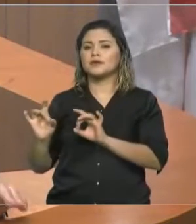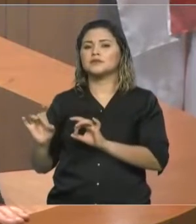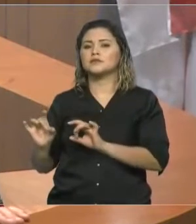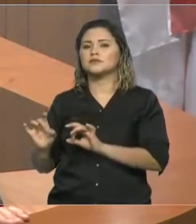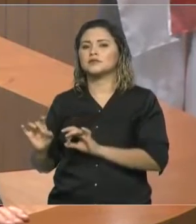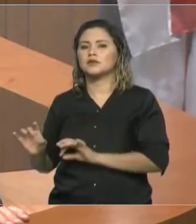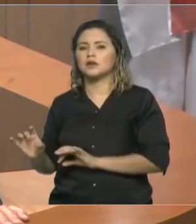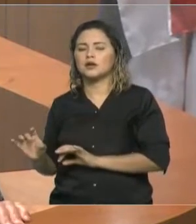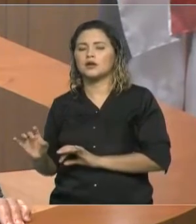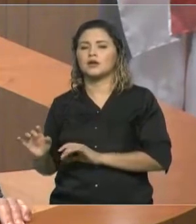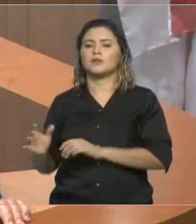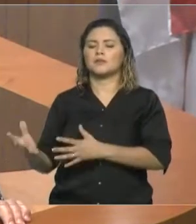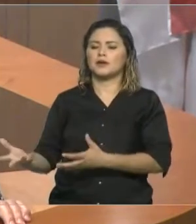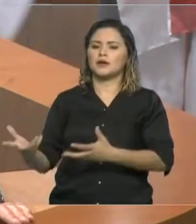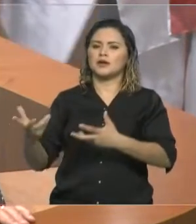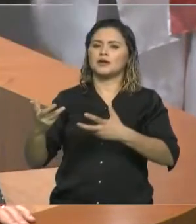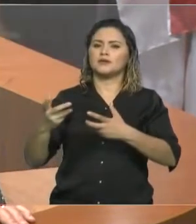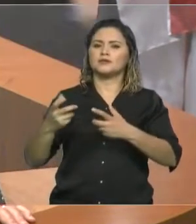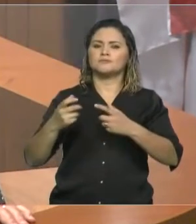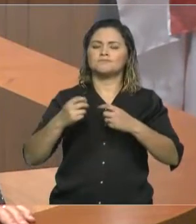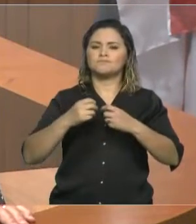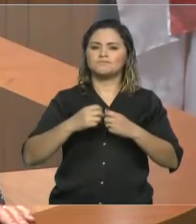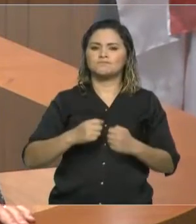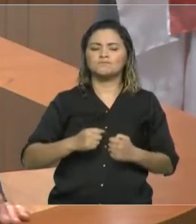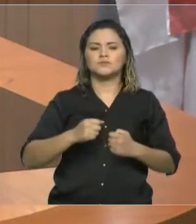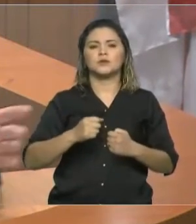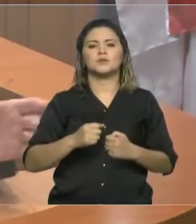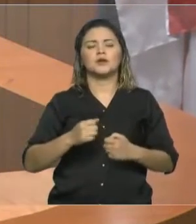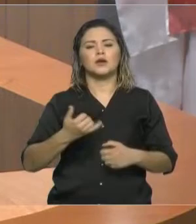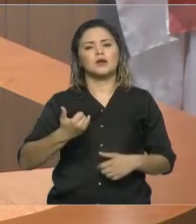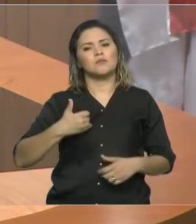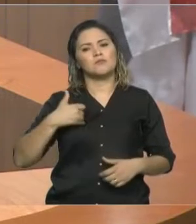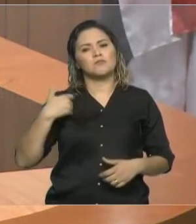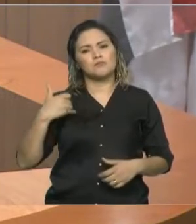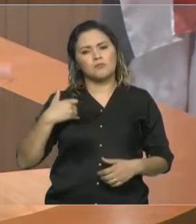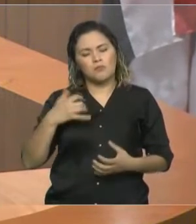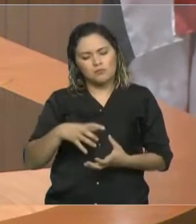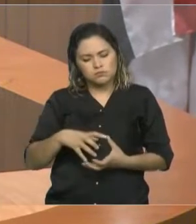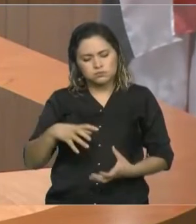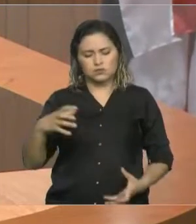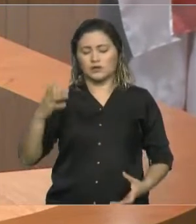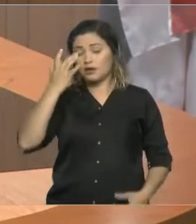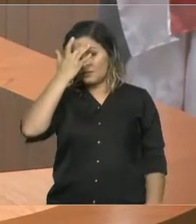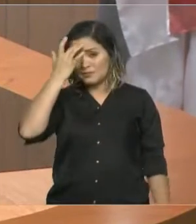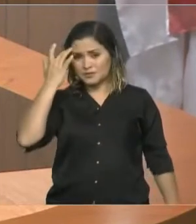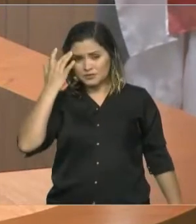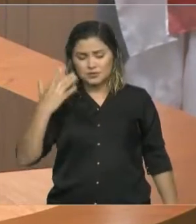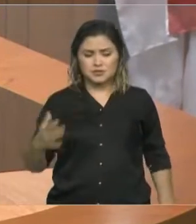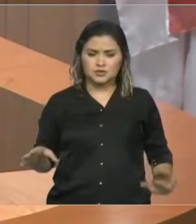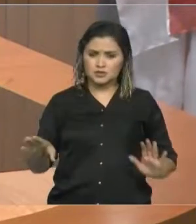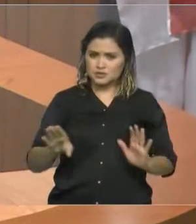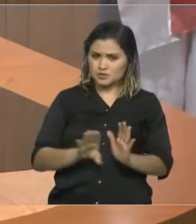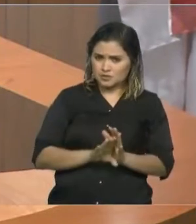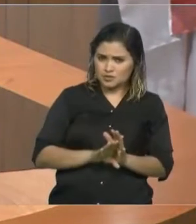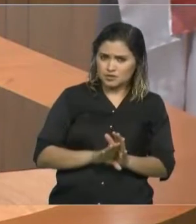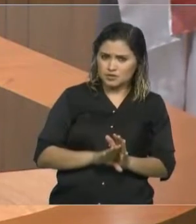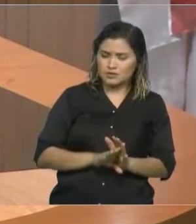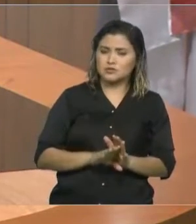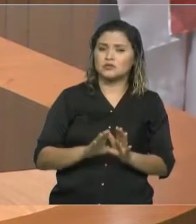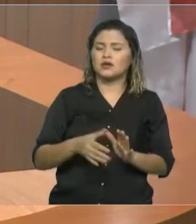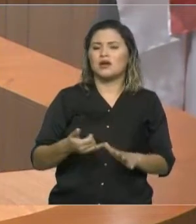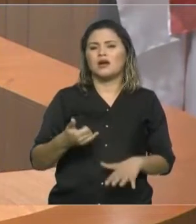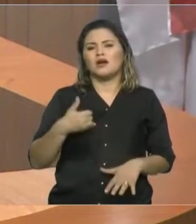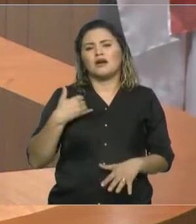nos caixas de atendimento. Então, a pessoa chega já com a idade um